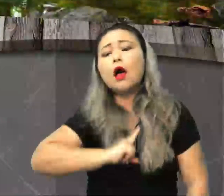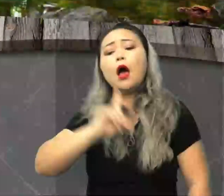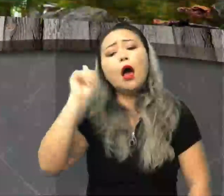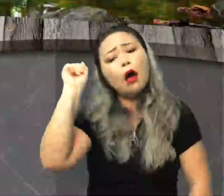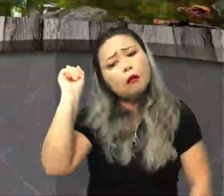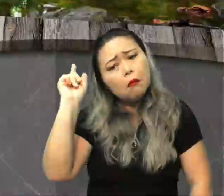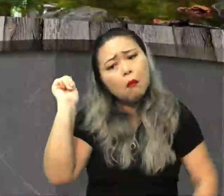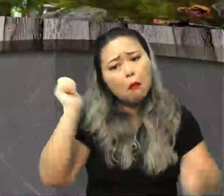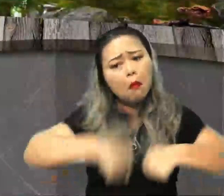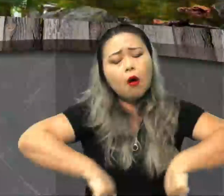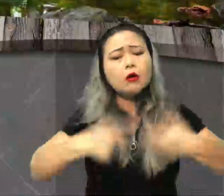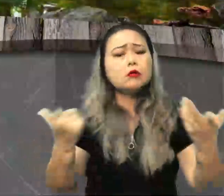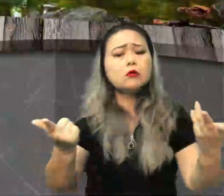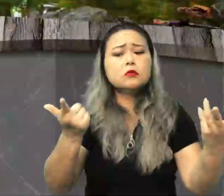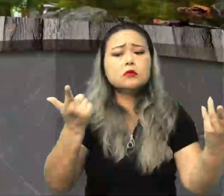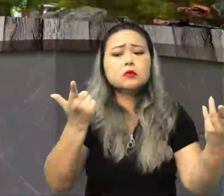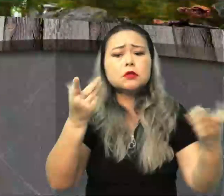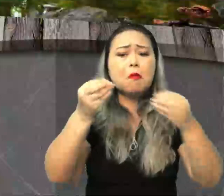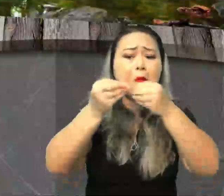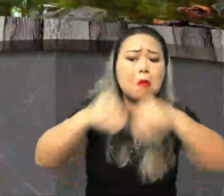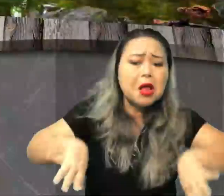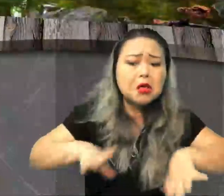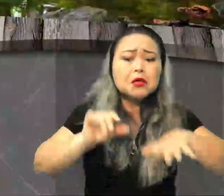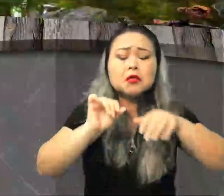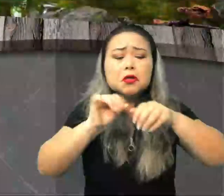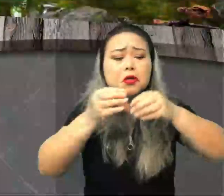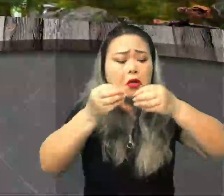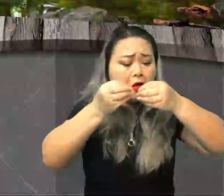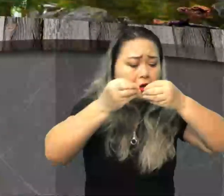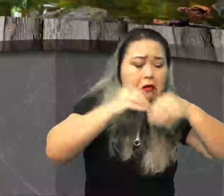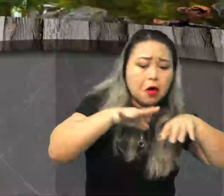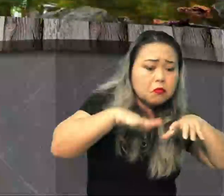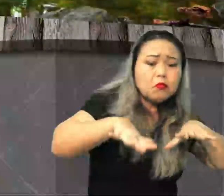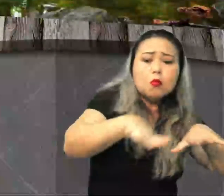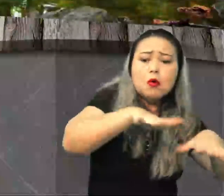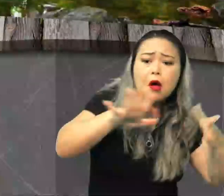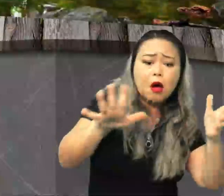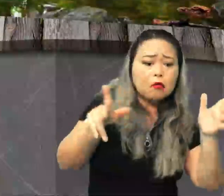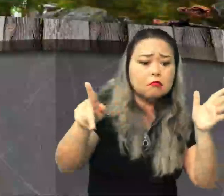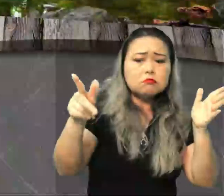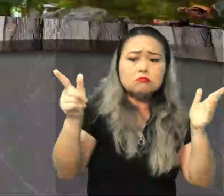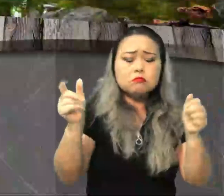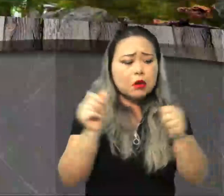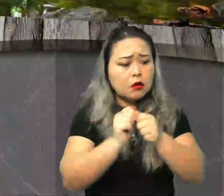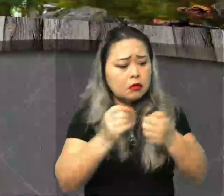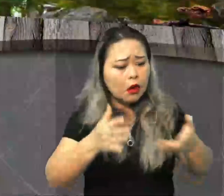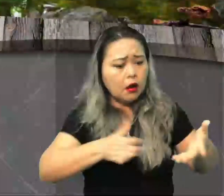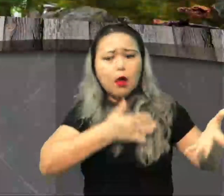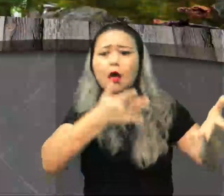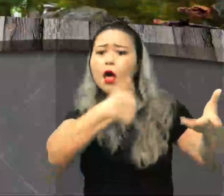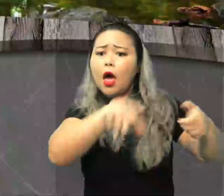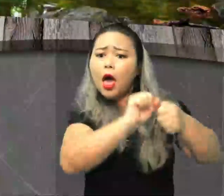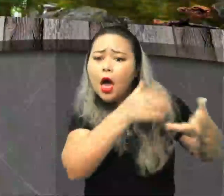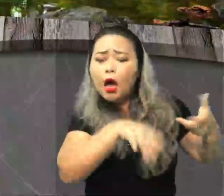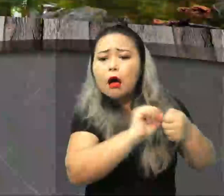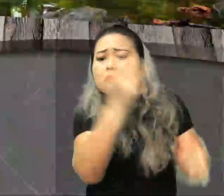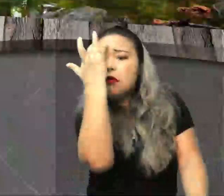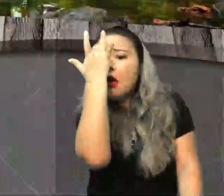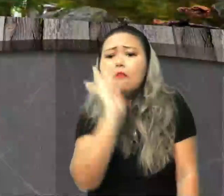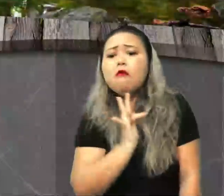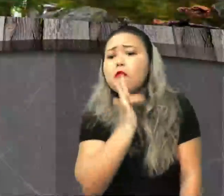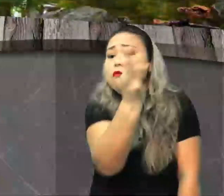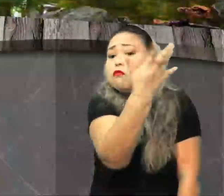pode trazer prejuízos, impactos no ambiente, de forma que você não consegue prever o que